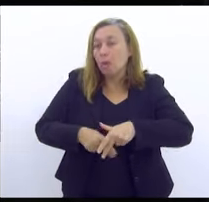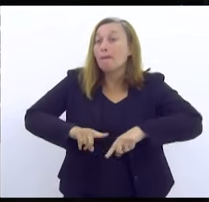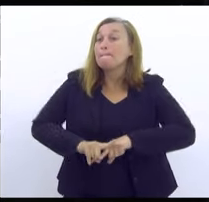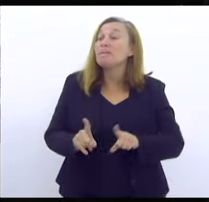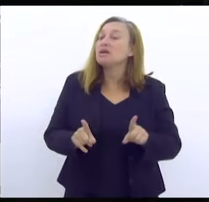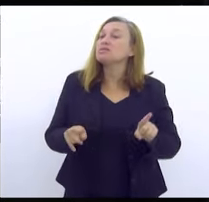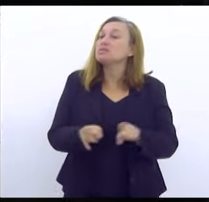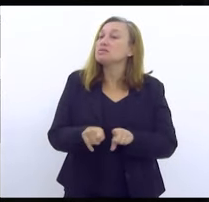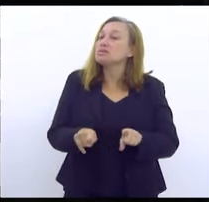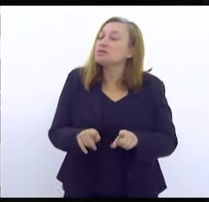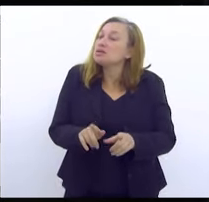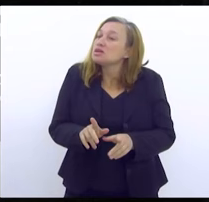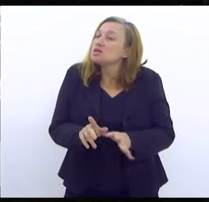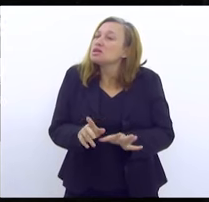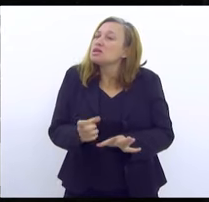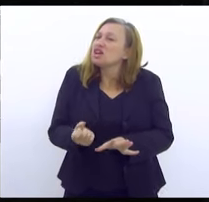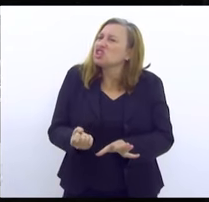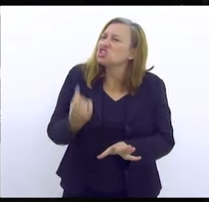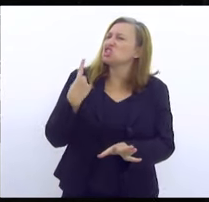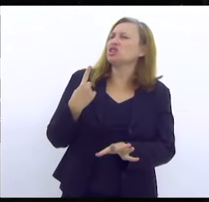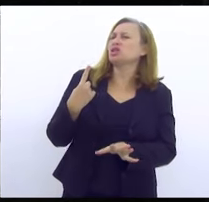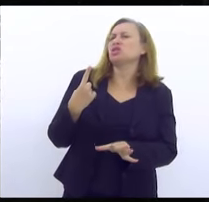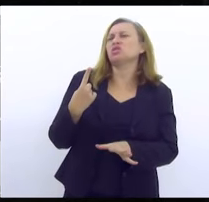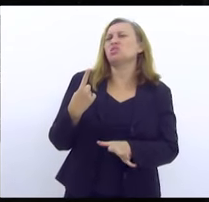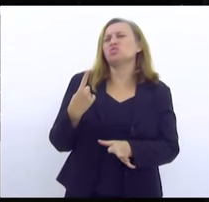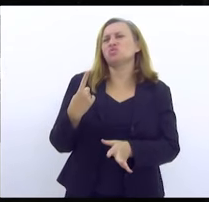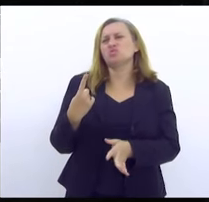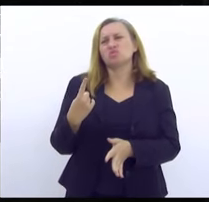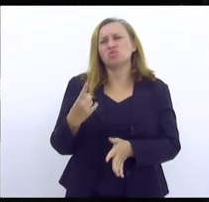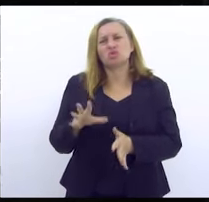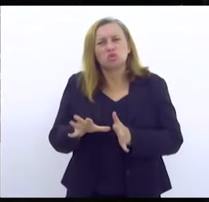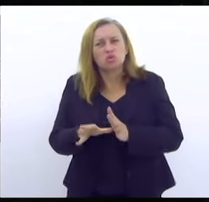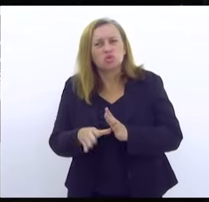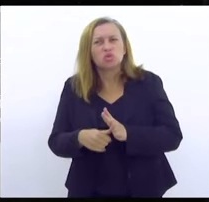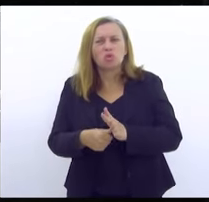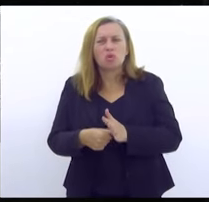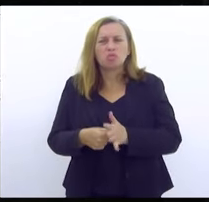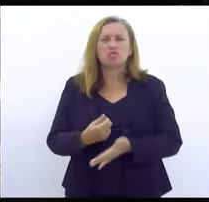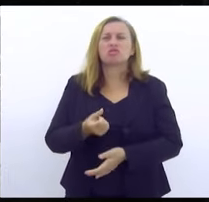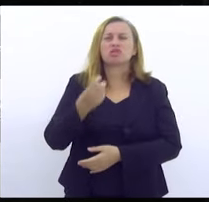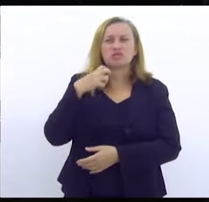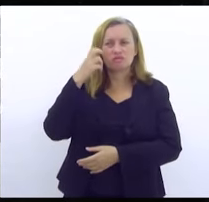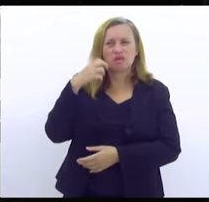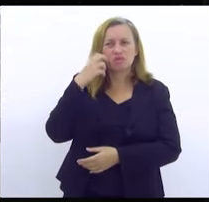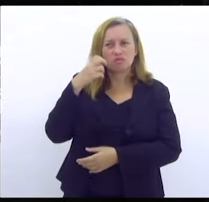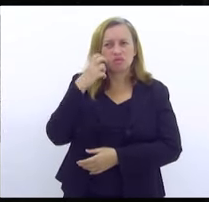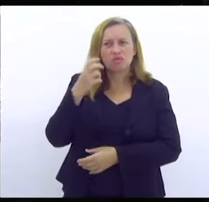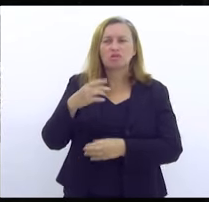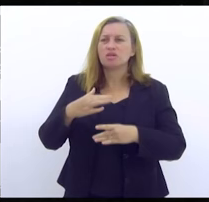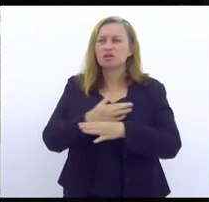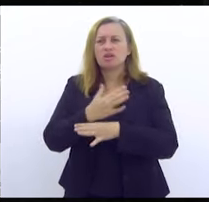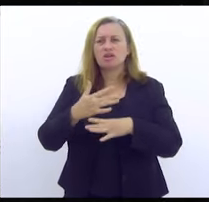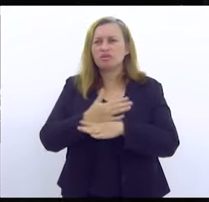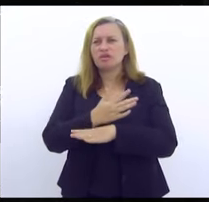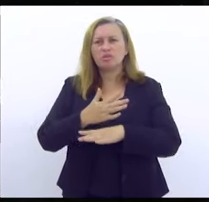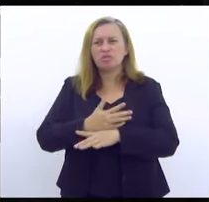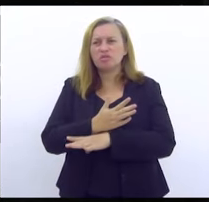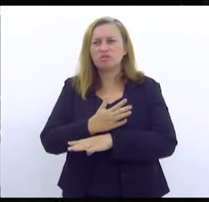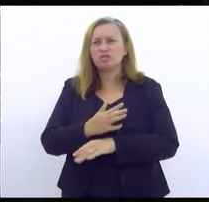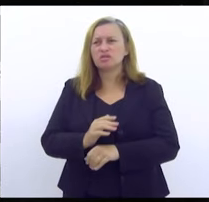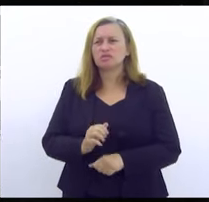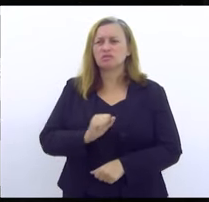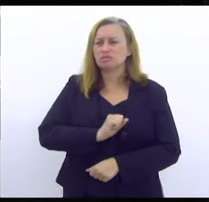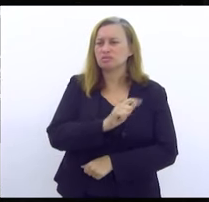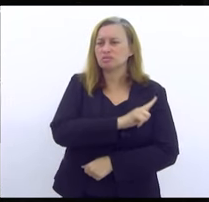tem indícios de práticas fraudulentas que envergonham a cidade de São Gonçalo. Nosso